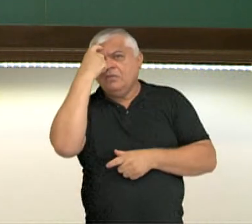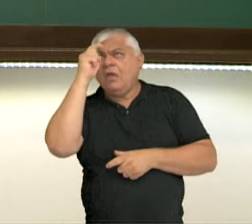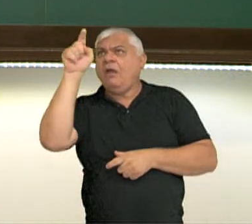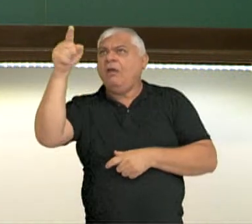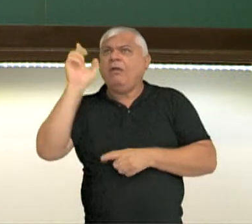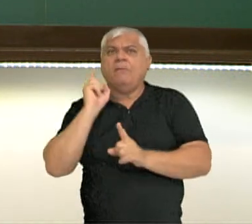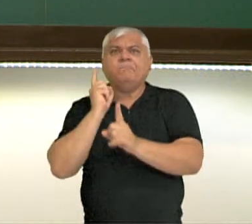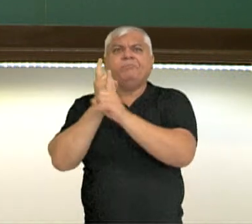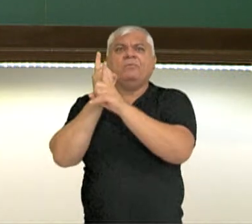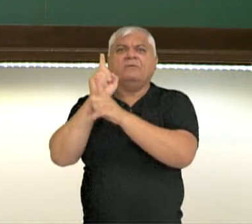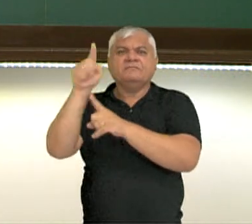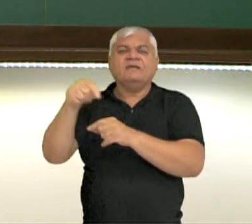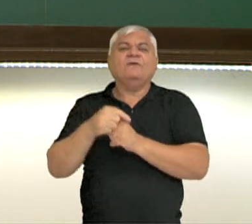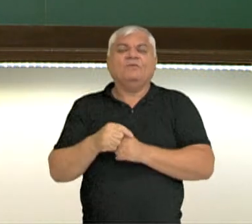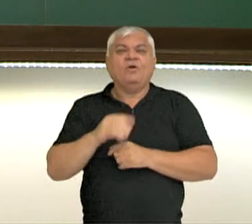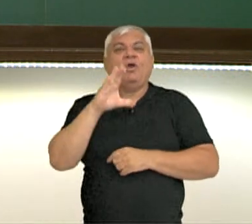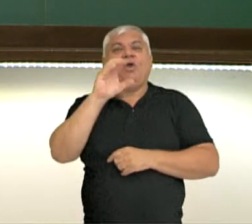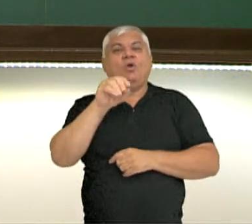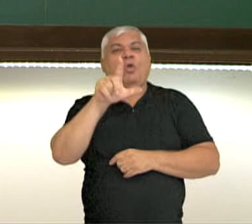tinha descoberto em